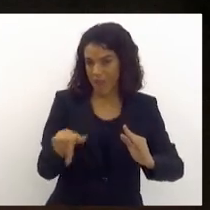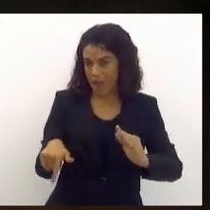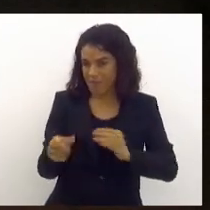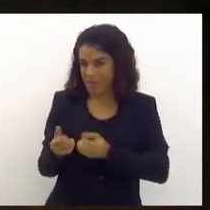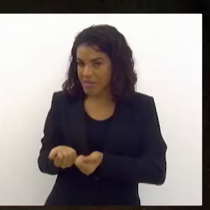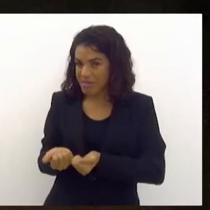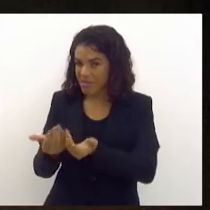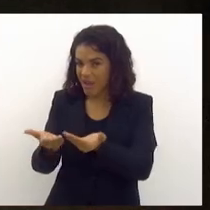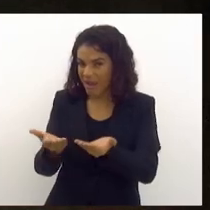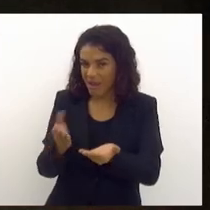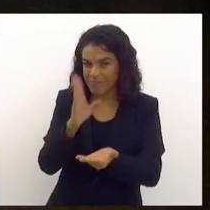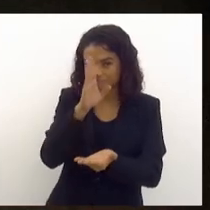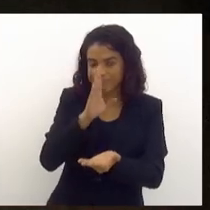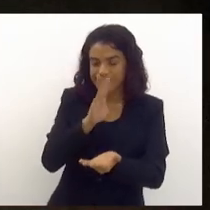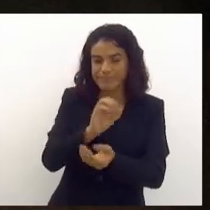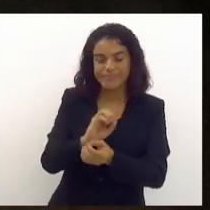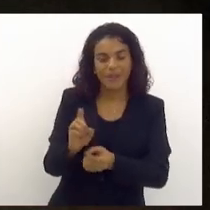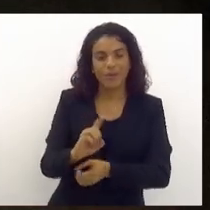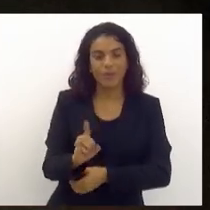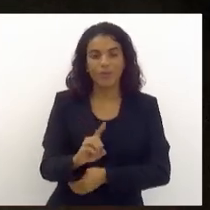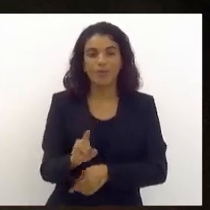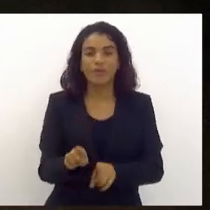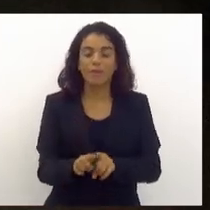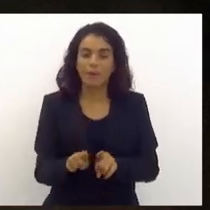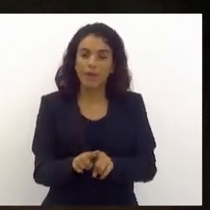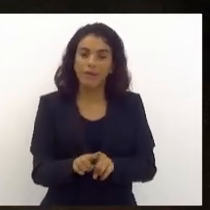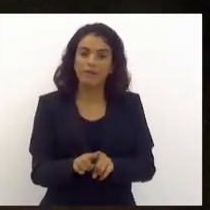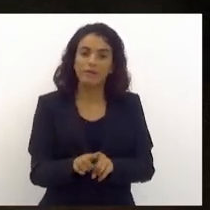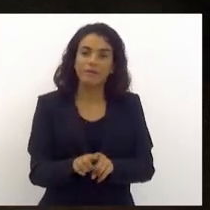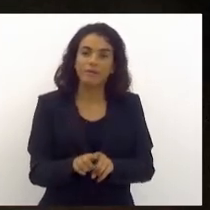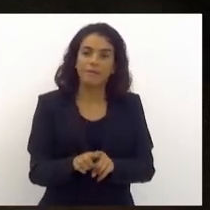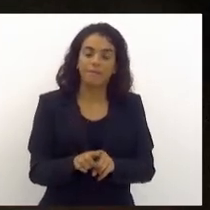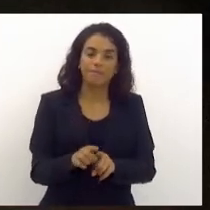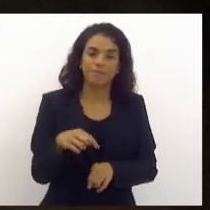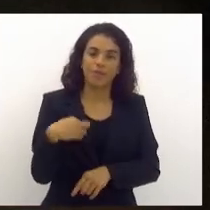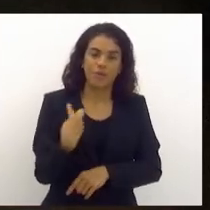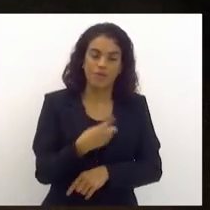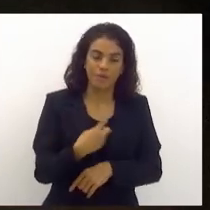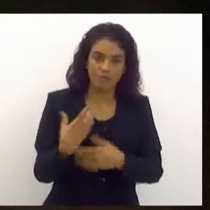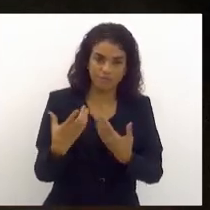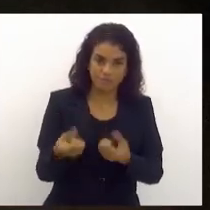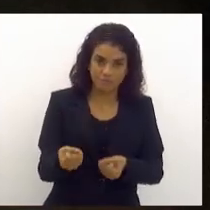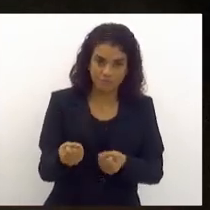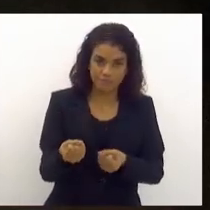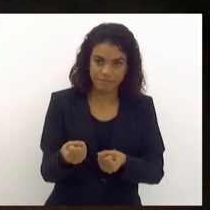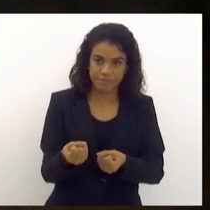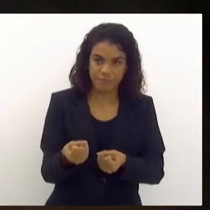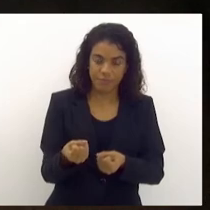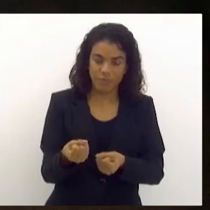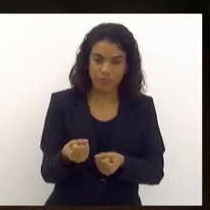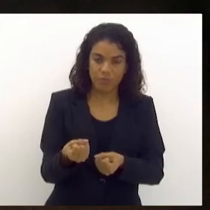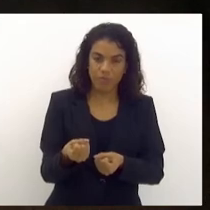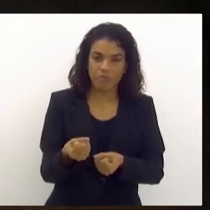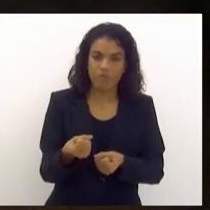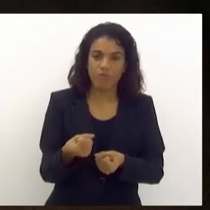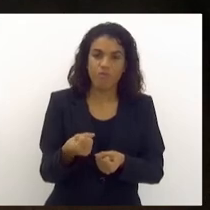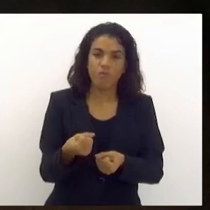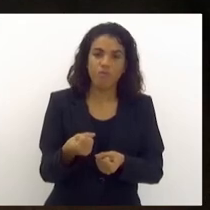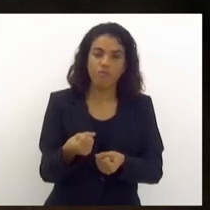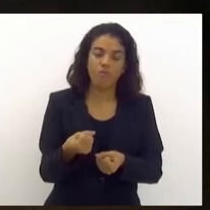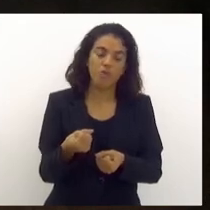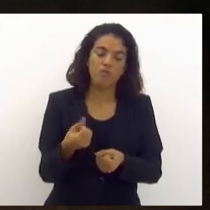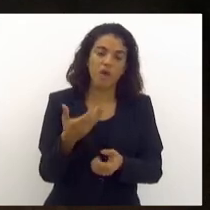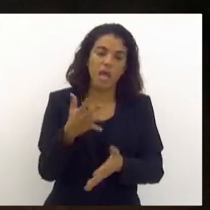públicas. Então, fizemos um acordo de procedimento onde a gente não vai fazer um processo de obstrução da